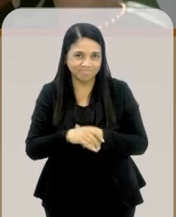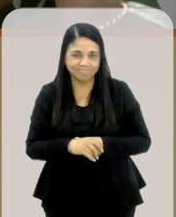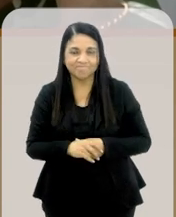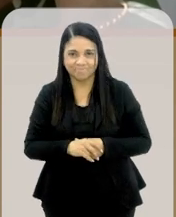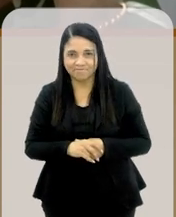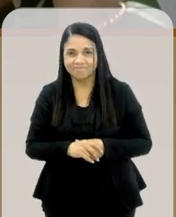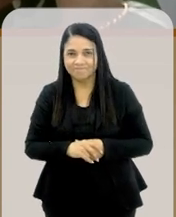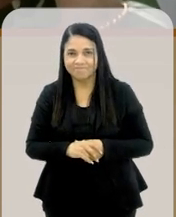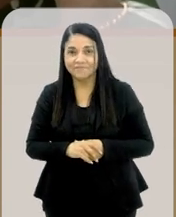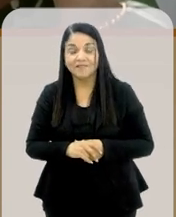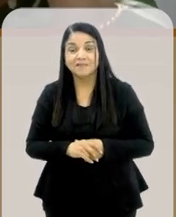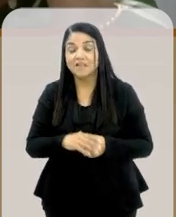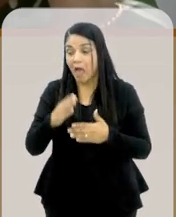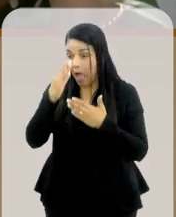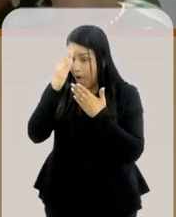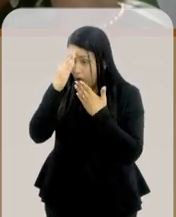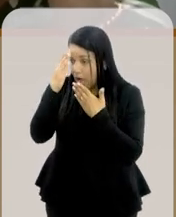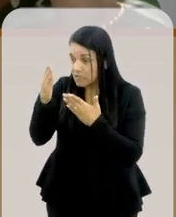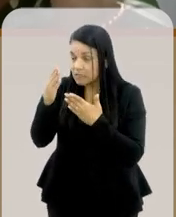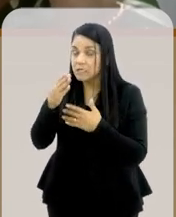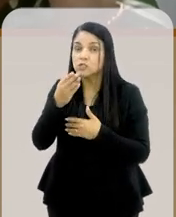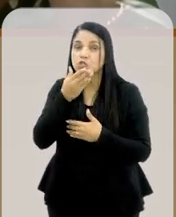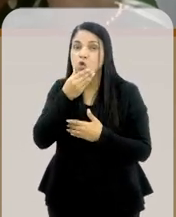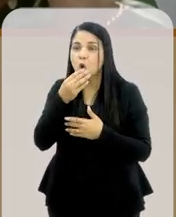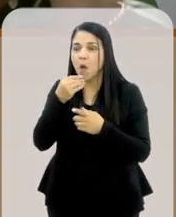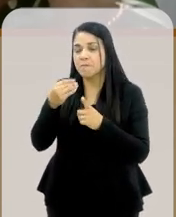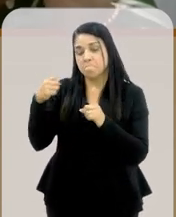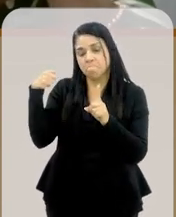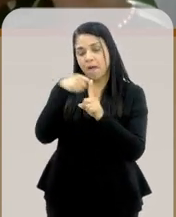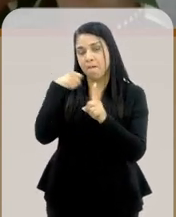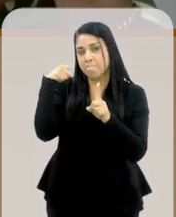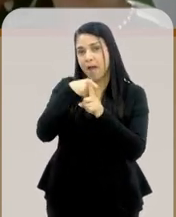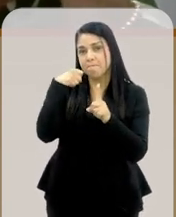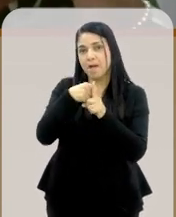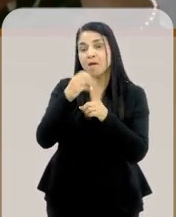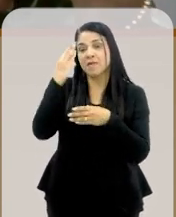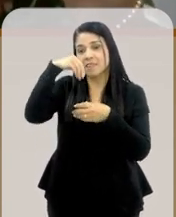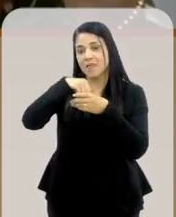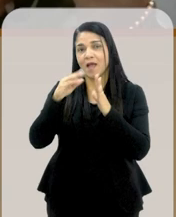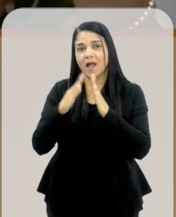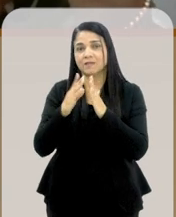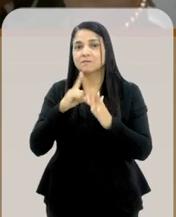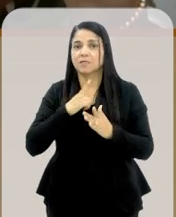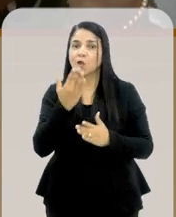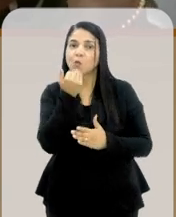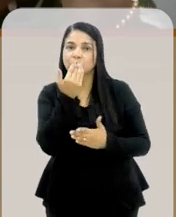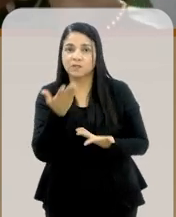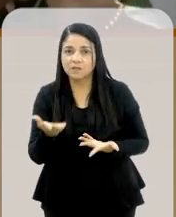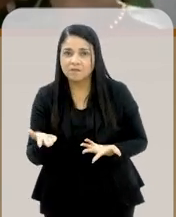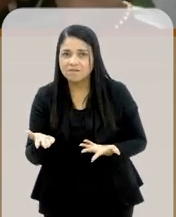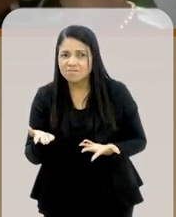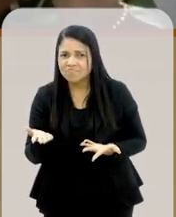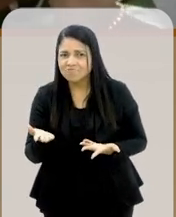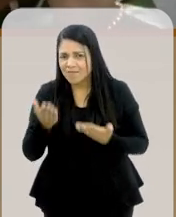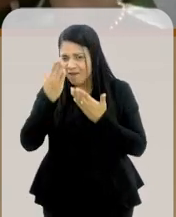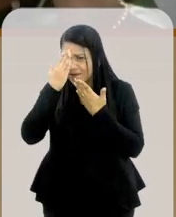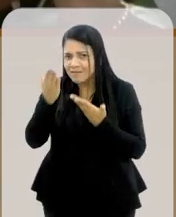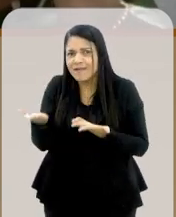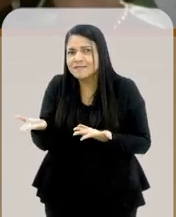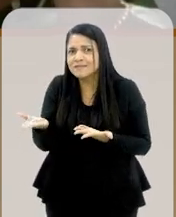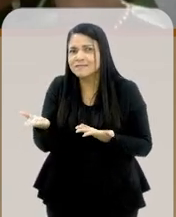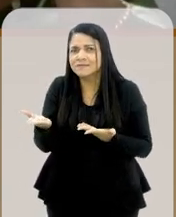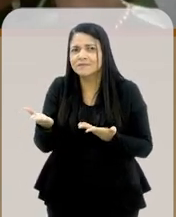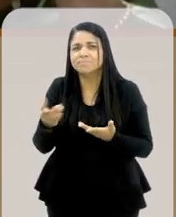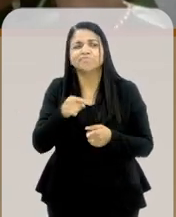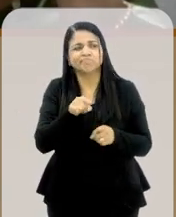né? E ainda agradecem porque ele me bate, mas ele bota comida dentro de casa. E além